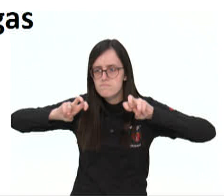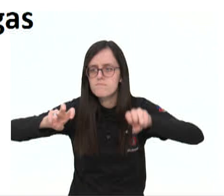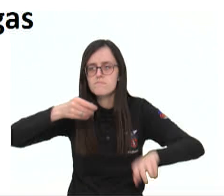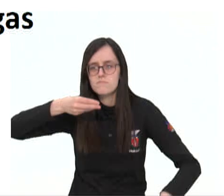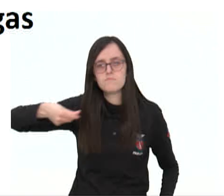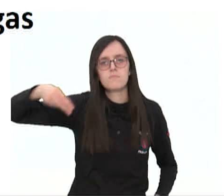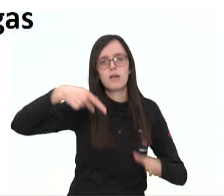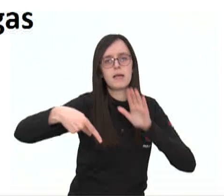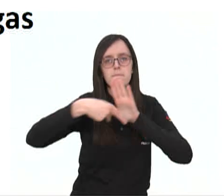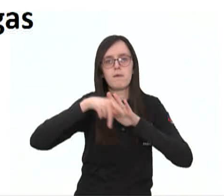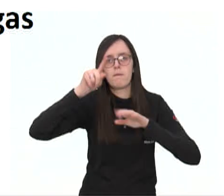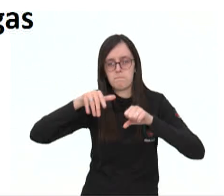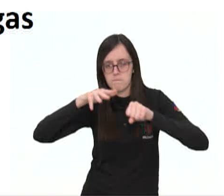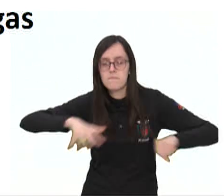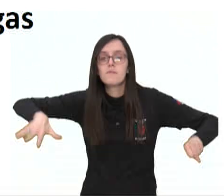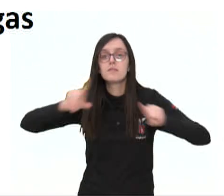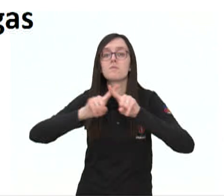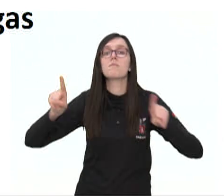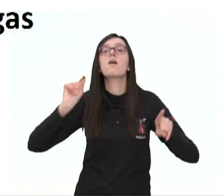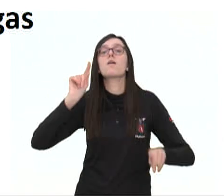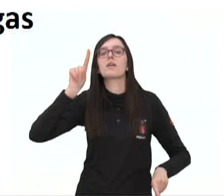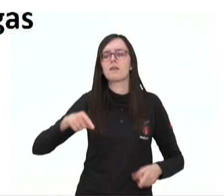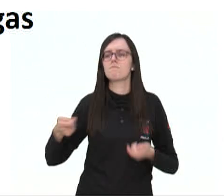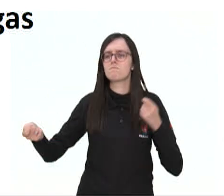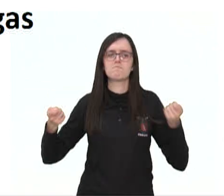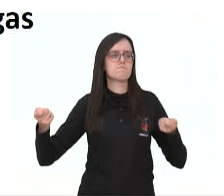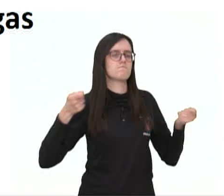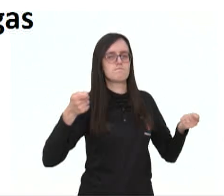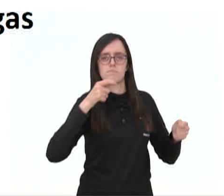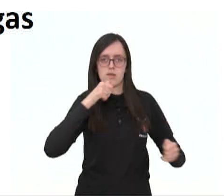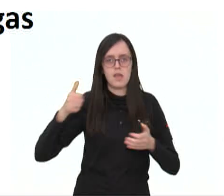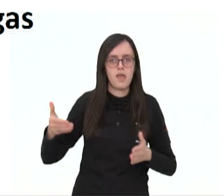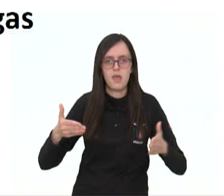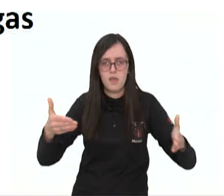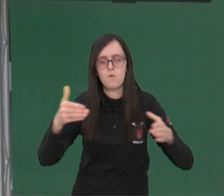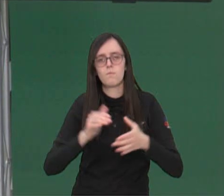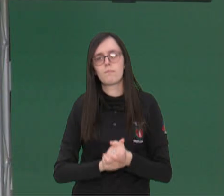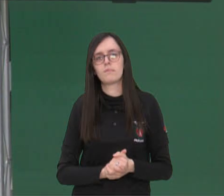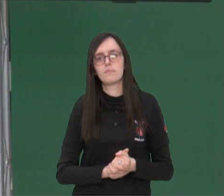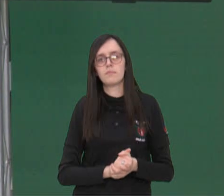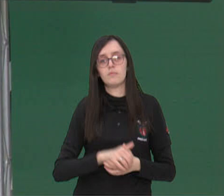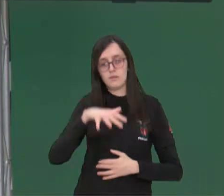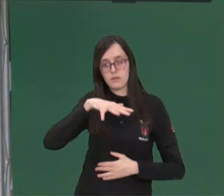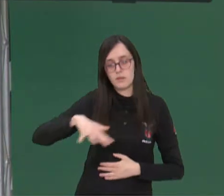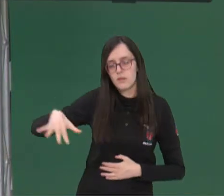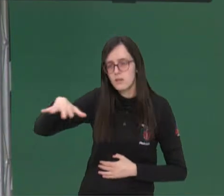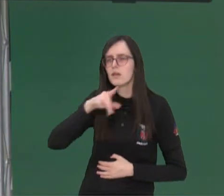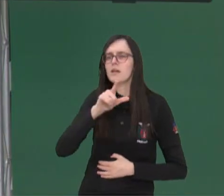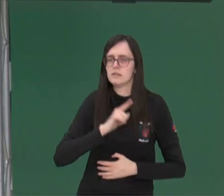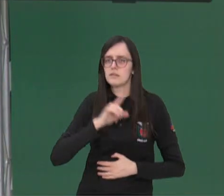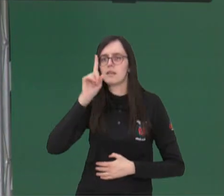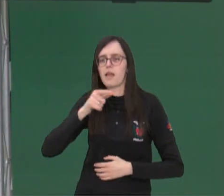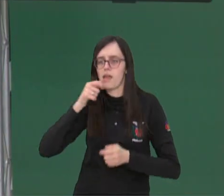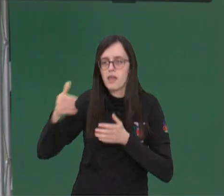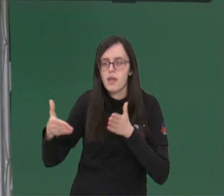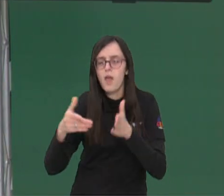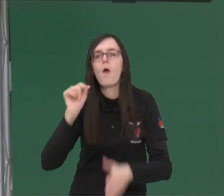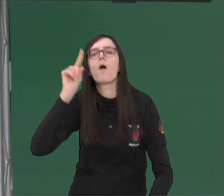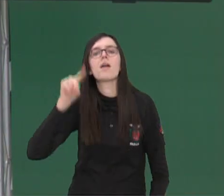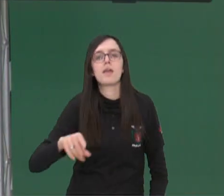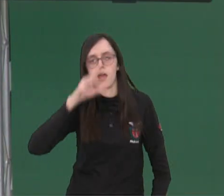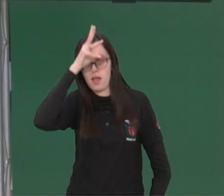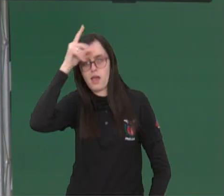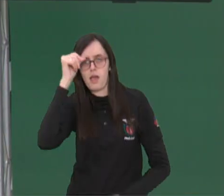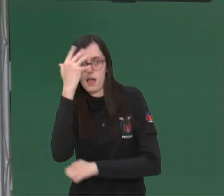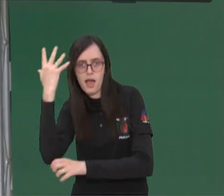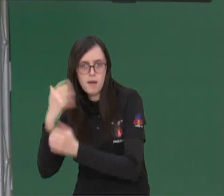do sertão, como também pelos domínios dos grandes rios. Ali nessa região você tem assim um rio básico que é o rio